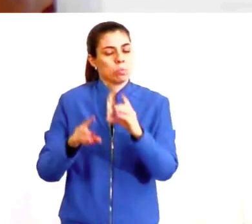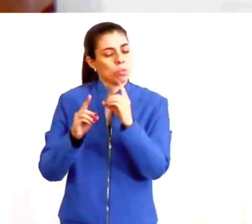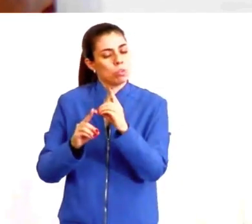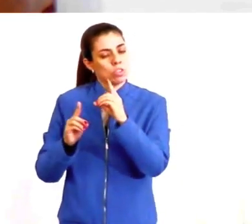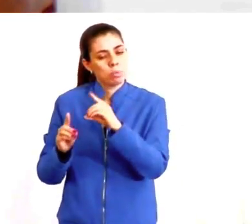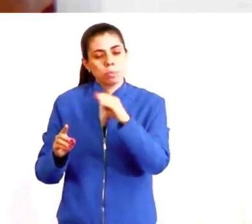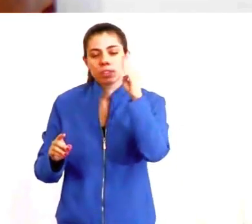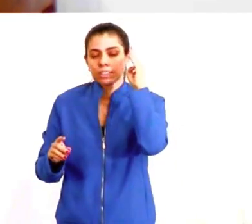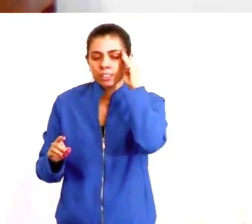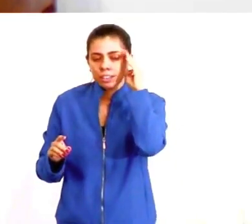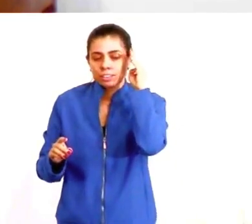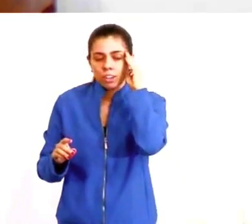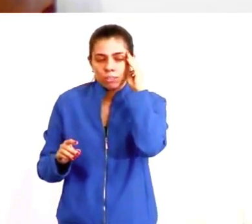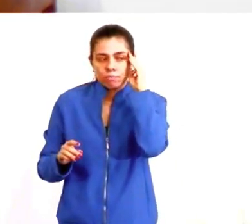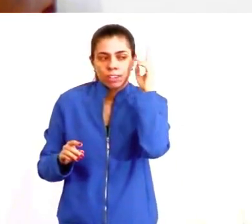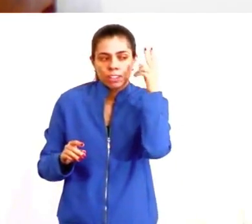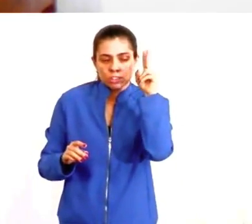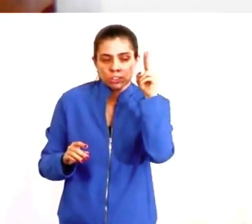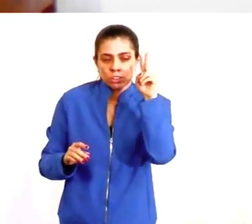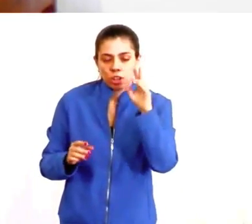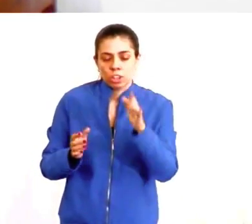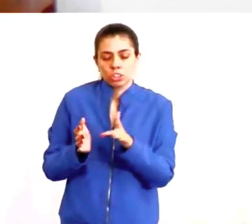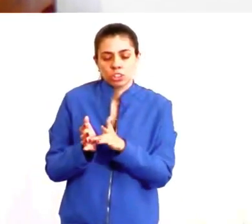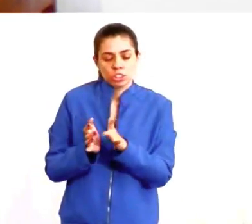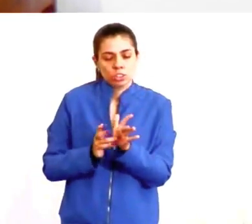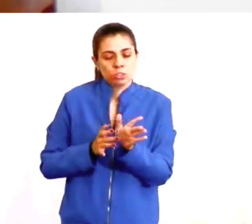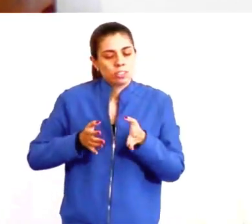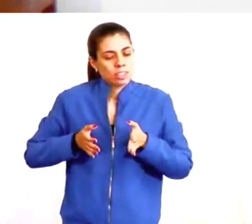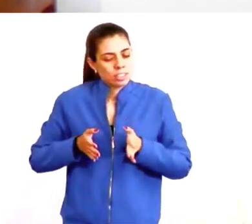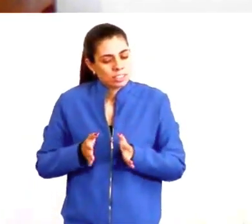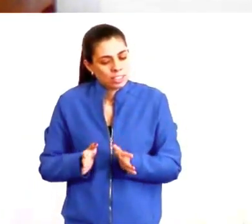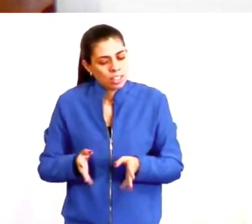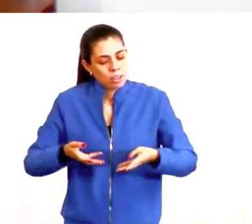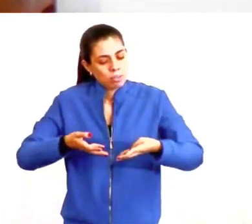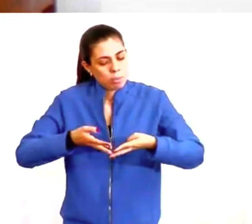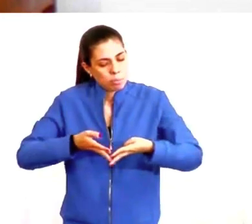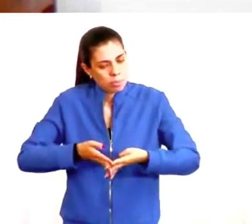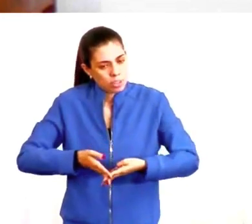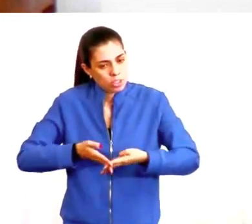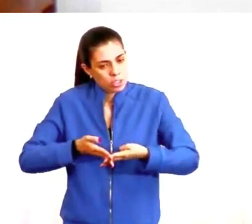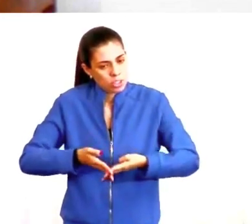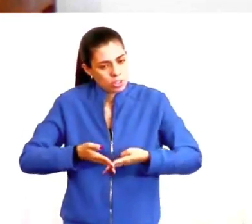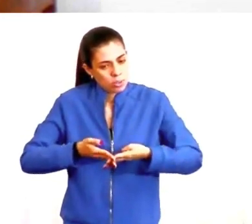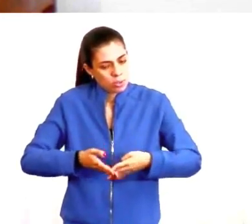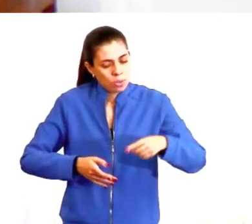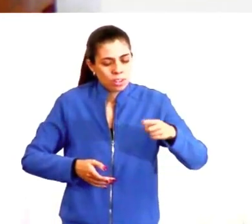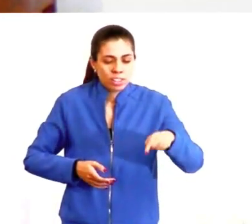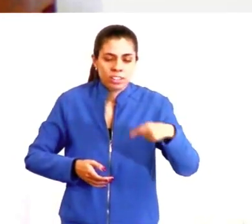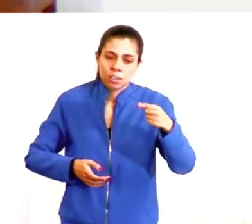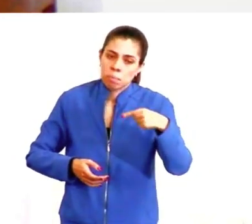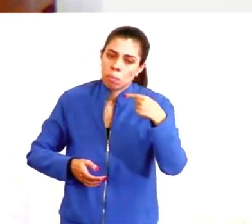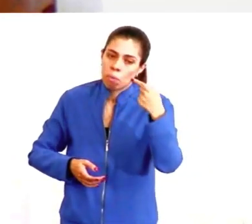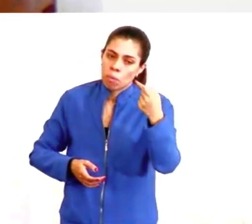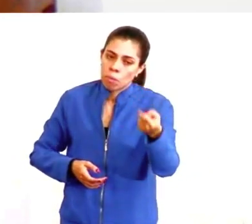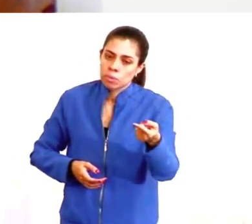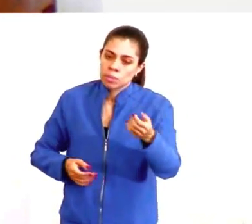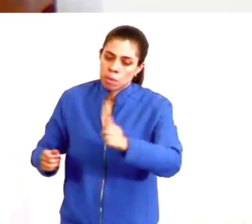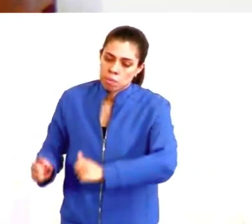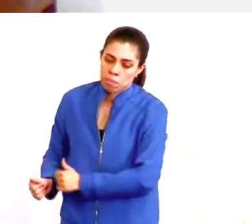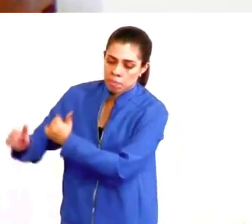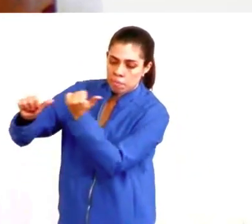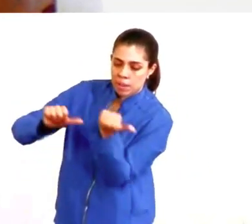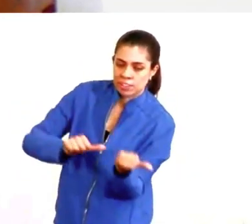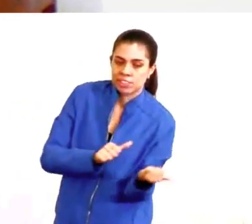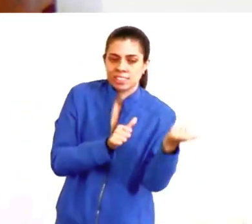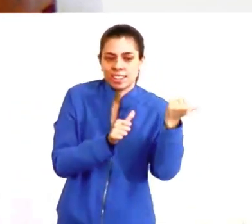anos, havia sido batizado por João Batista com Pai, Filho e Espírito Santo, a Trindade Santa,